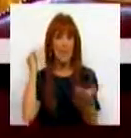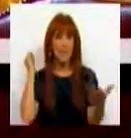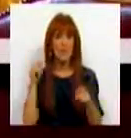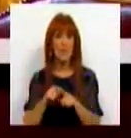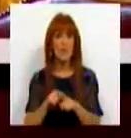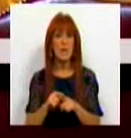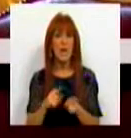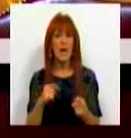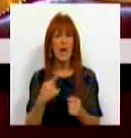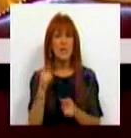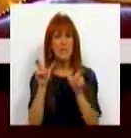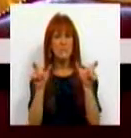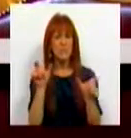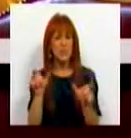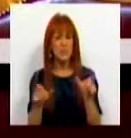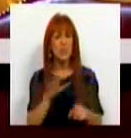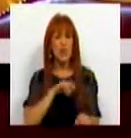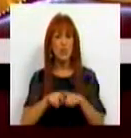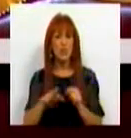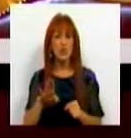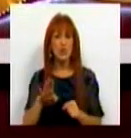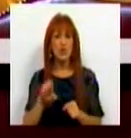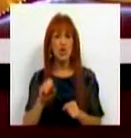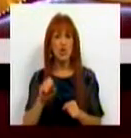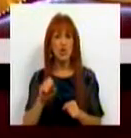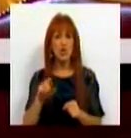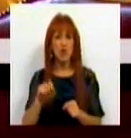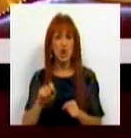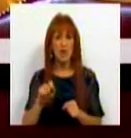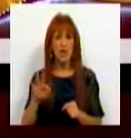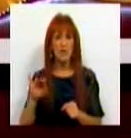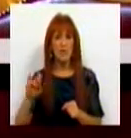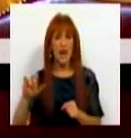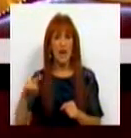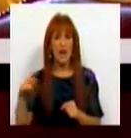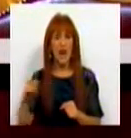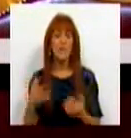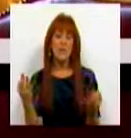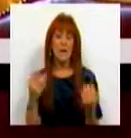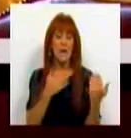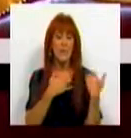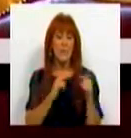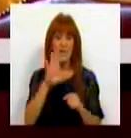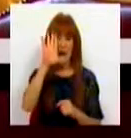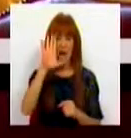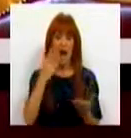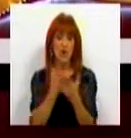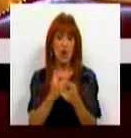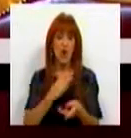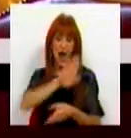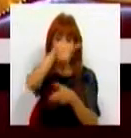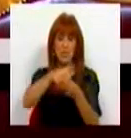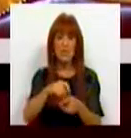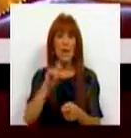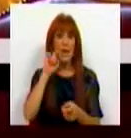e retomando algumas das palavras do Deputado Jorge Falcato no início, de facto, compete à escola que se quer inclusiva